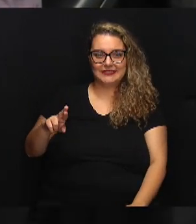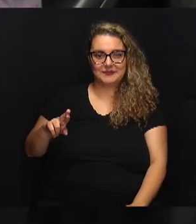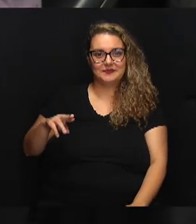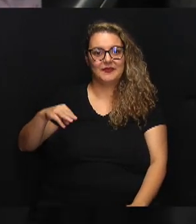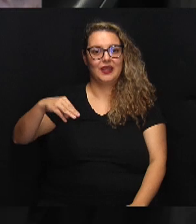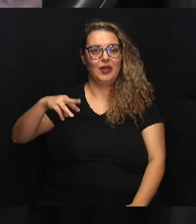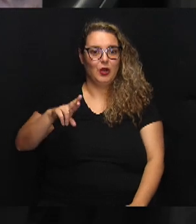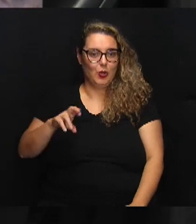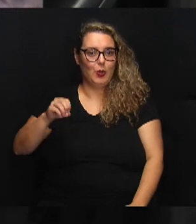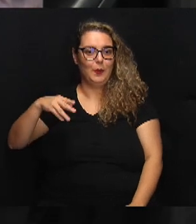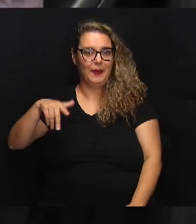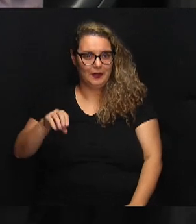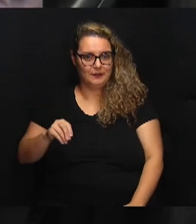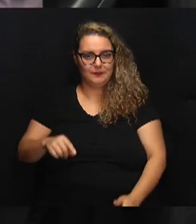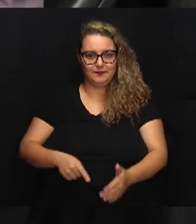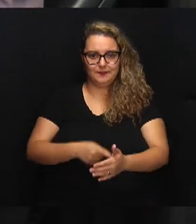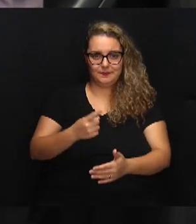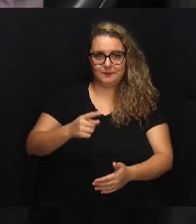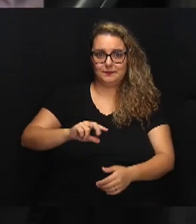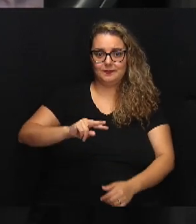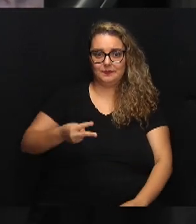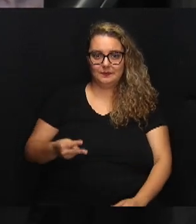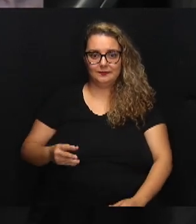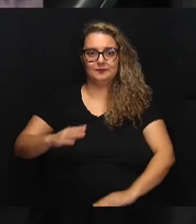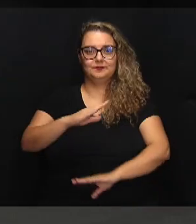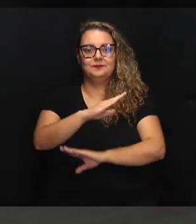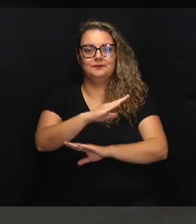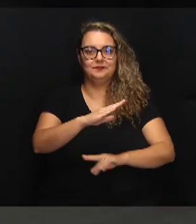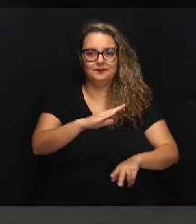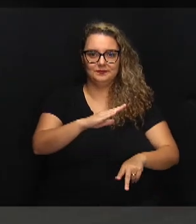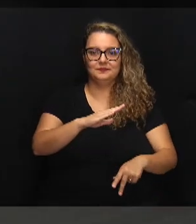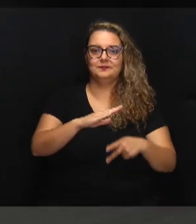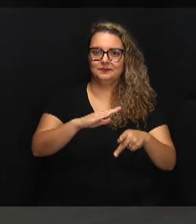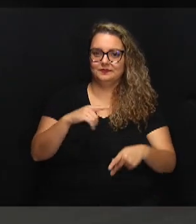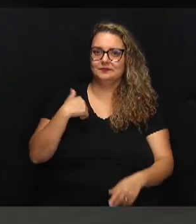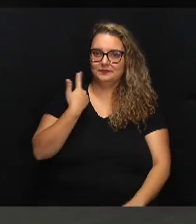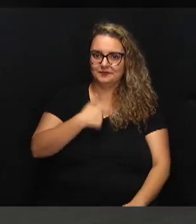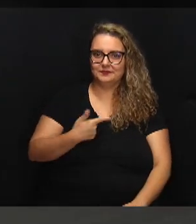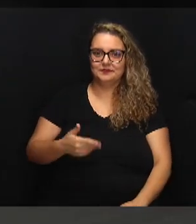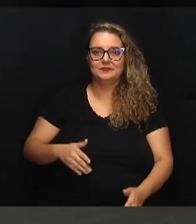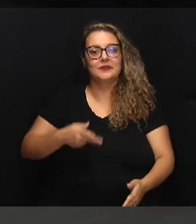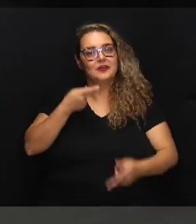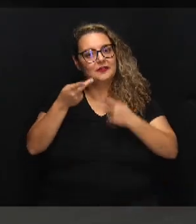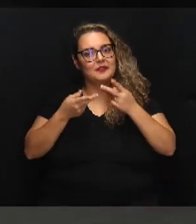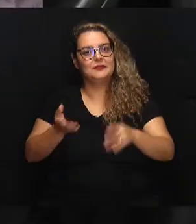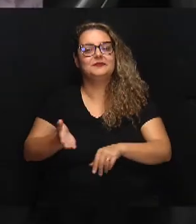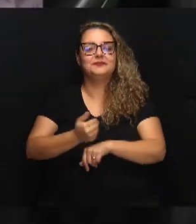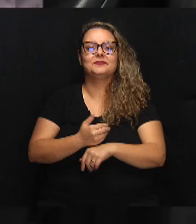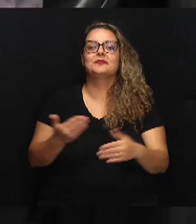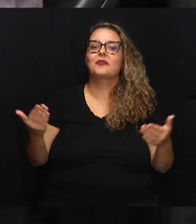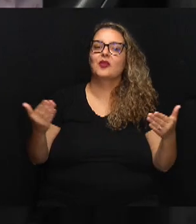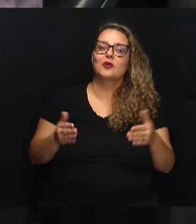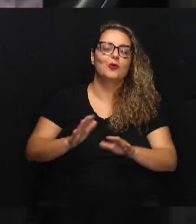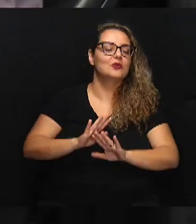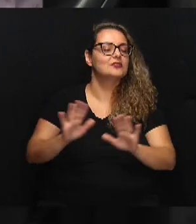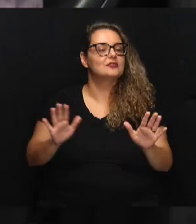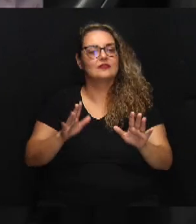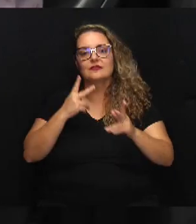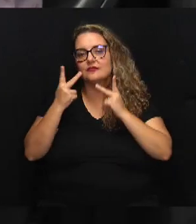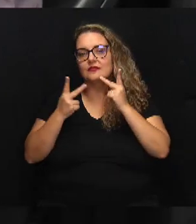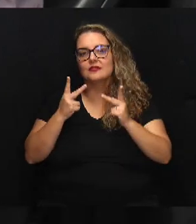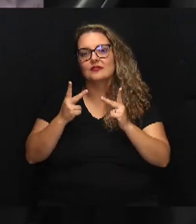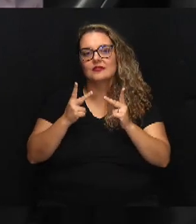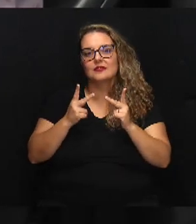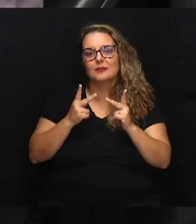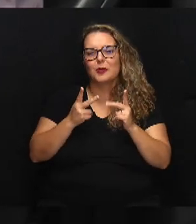pela primeira vez está aqui na Câmara com a gente, só que olha... Já vou adiantar, hein, Wagner? Hoje não é para a gente falar, vamos falar